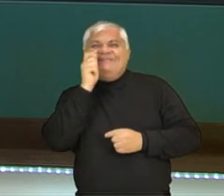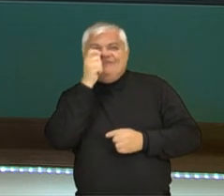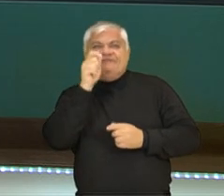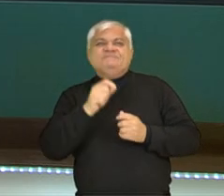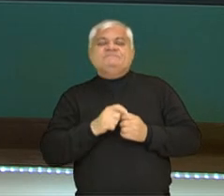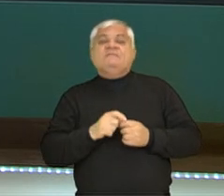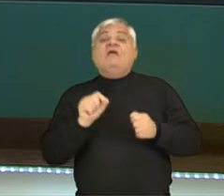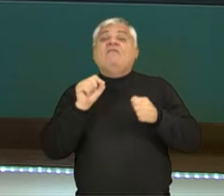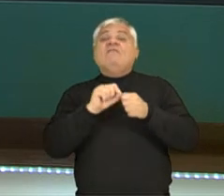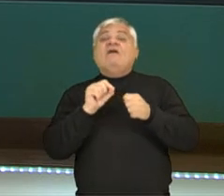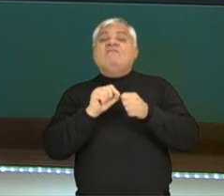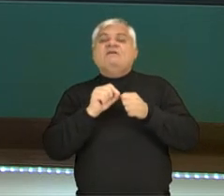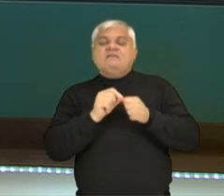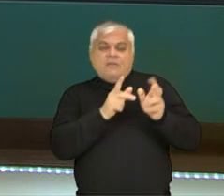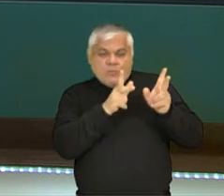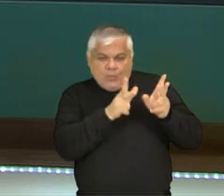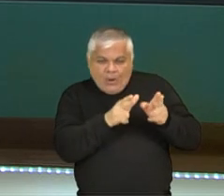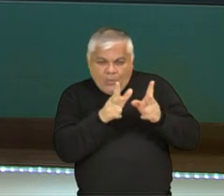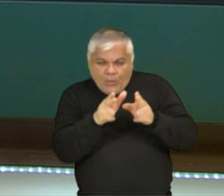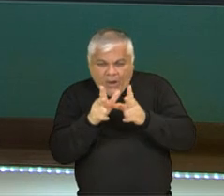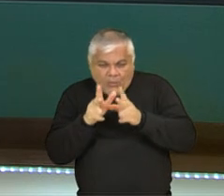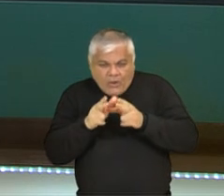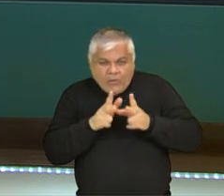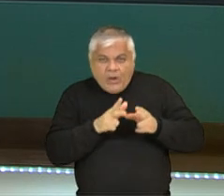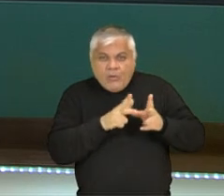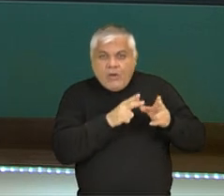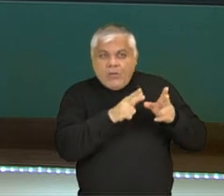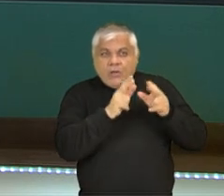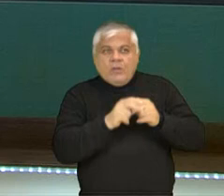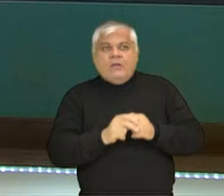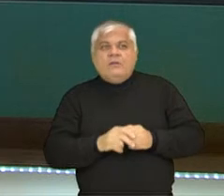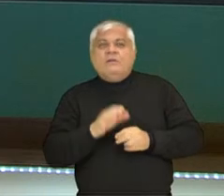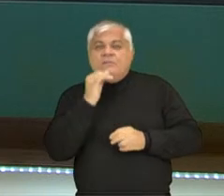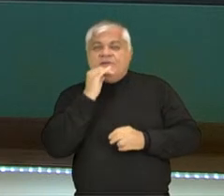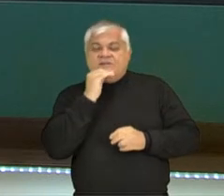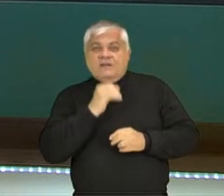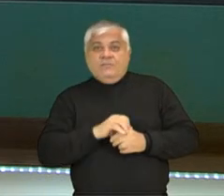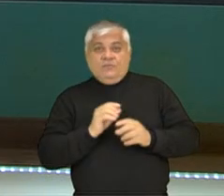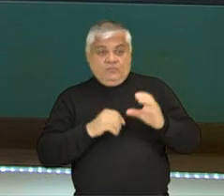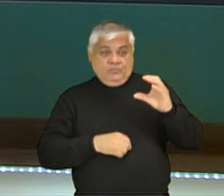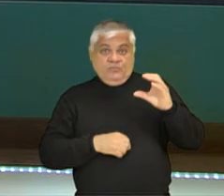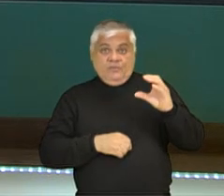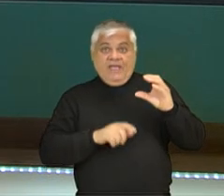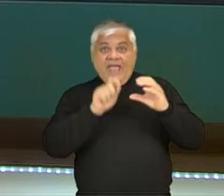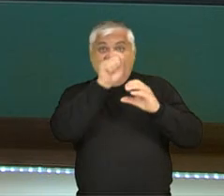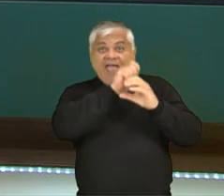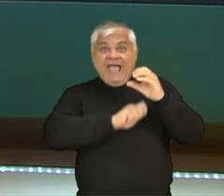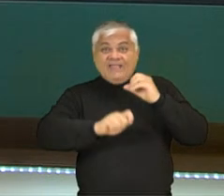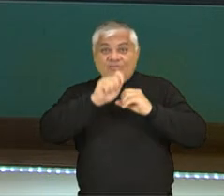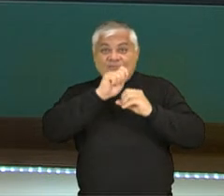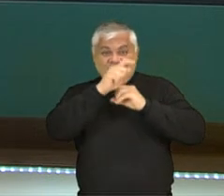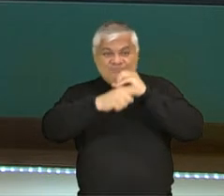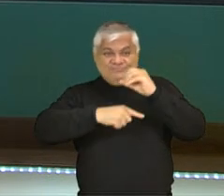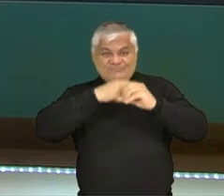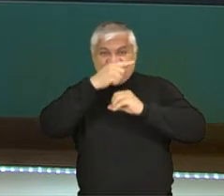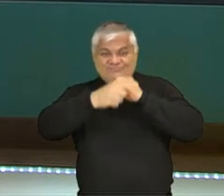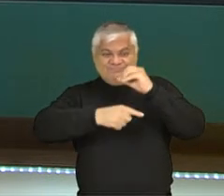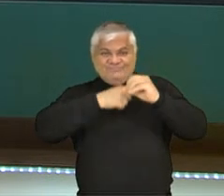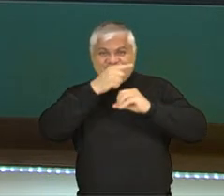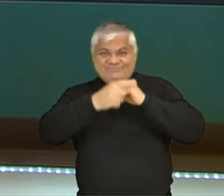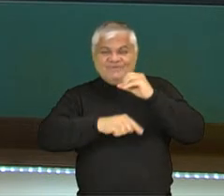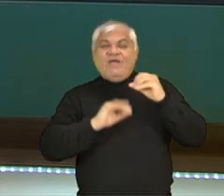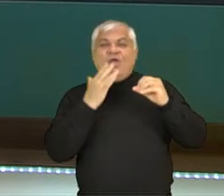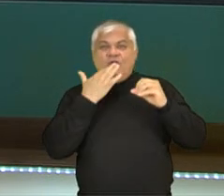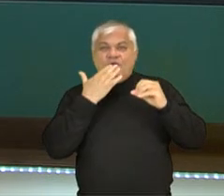vai padronizar cada átomo com uma cor específica. Nós temos aí um